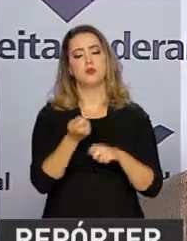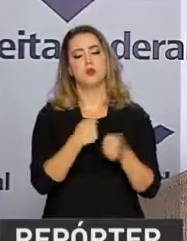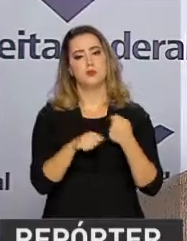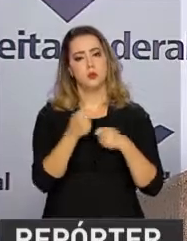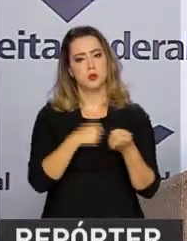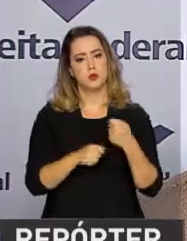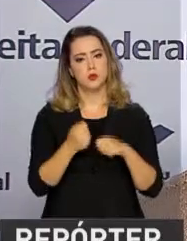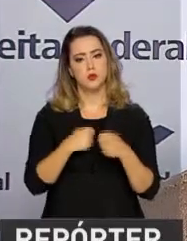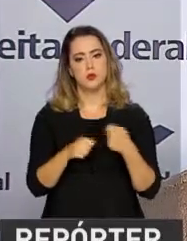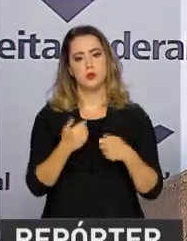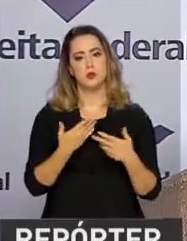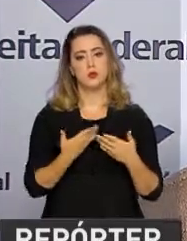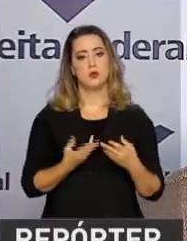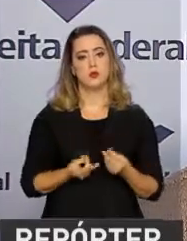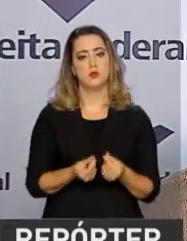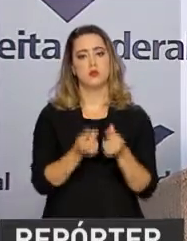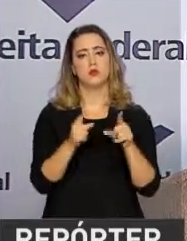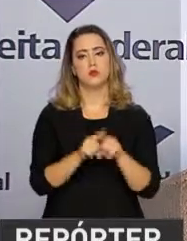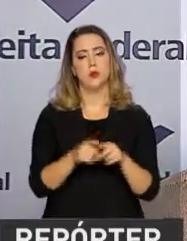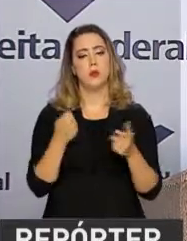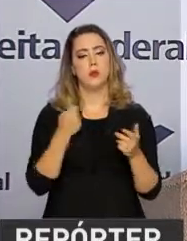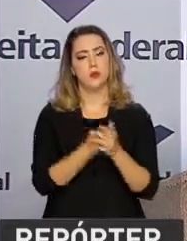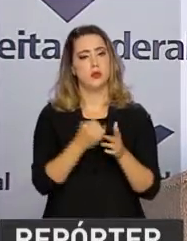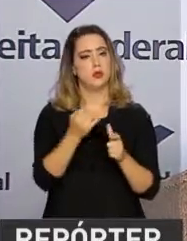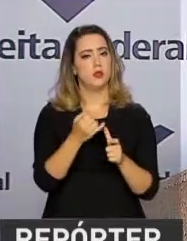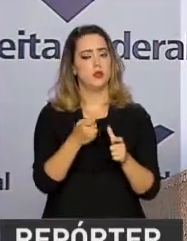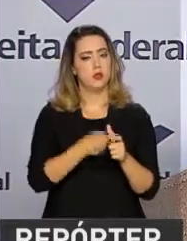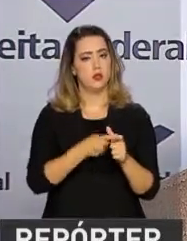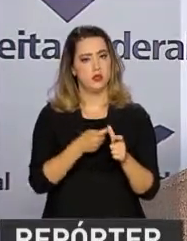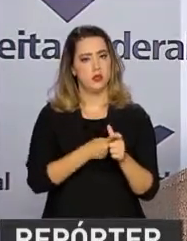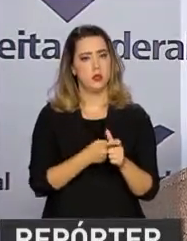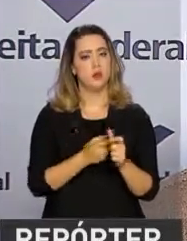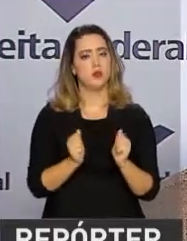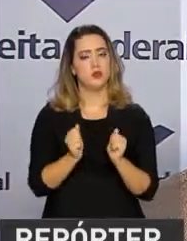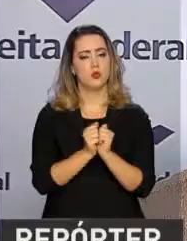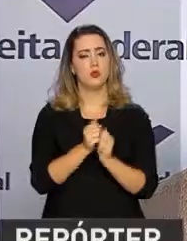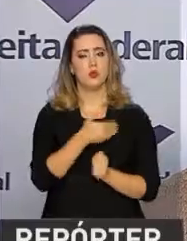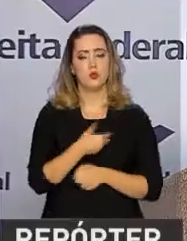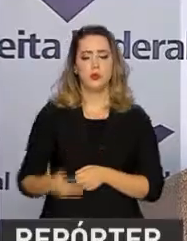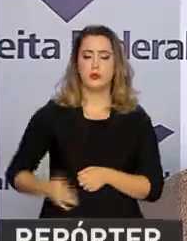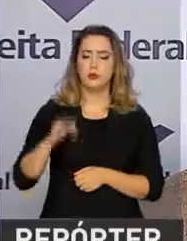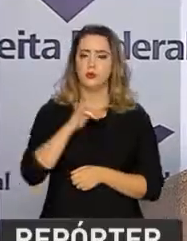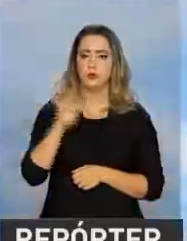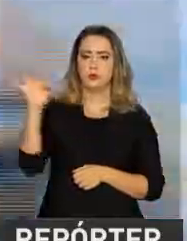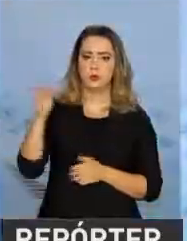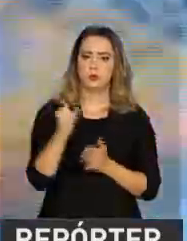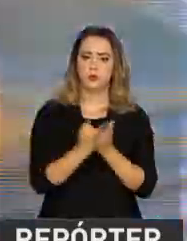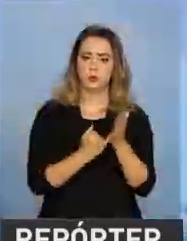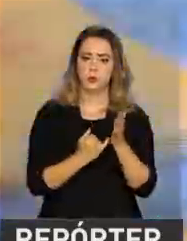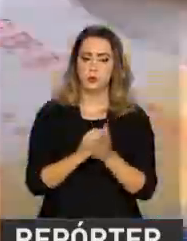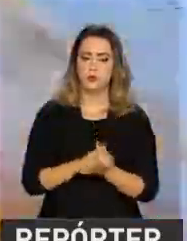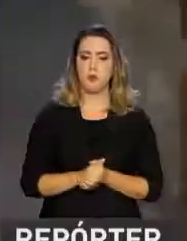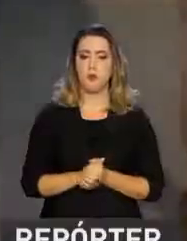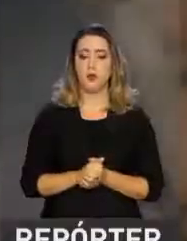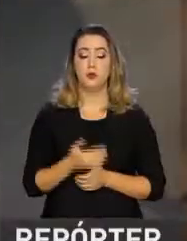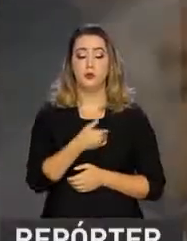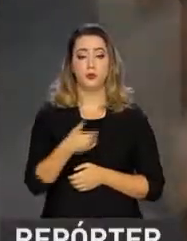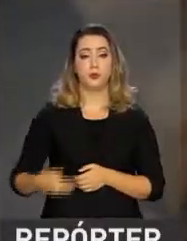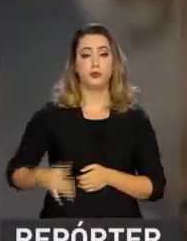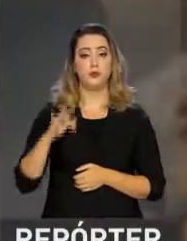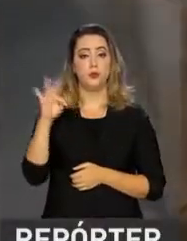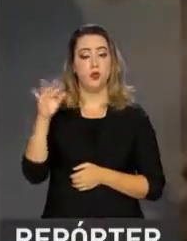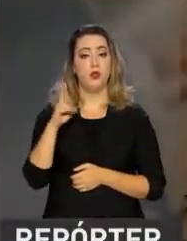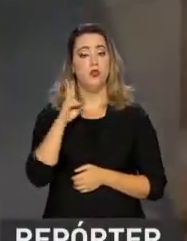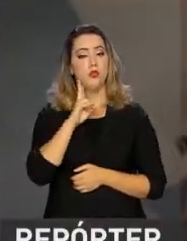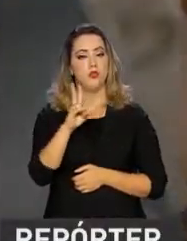econômica por um quilo de crise financeira para regularizar seus débitos junto à união débitos tributários a previsão do governo é arrecadar